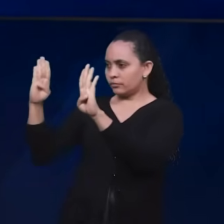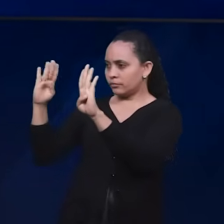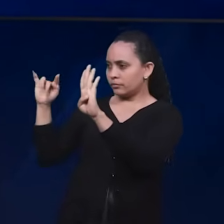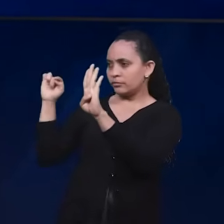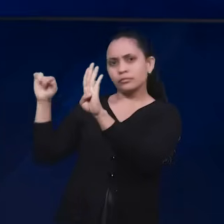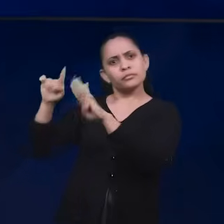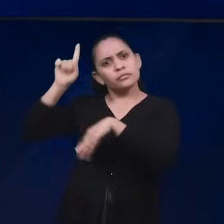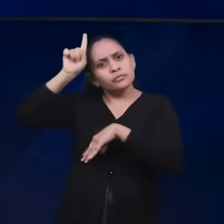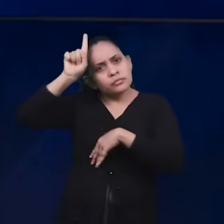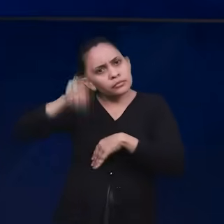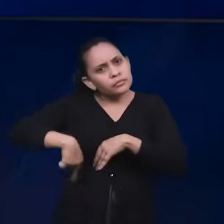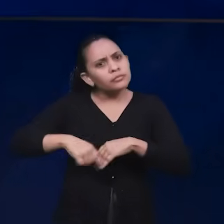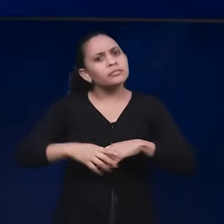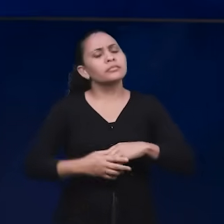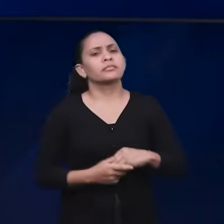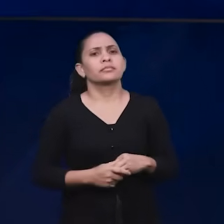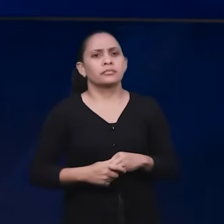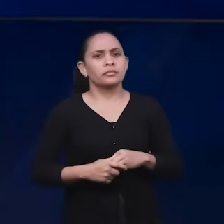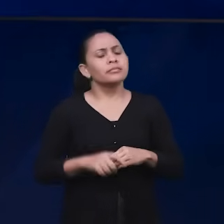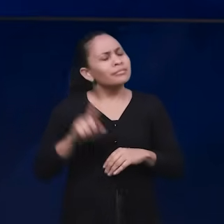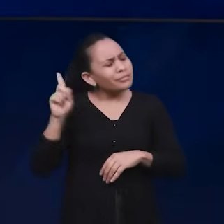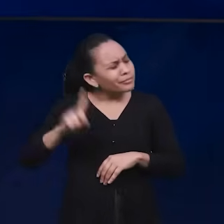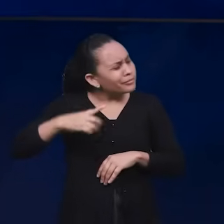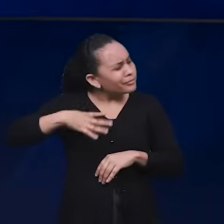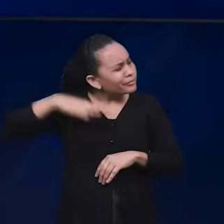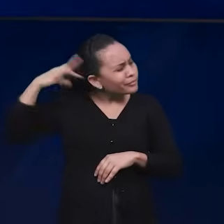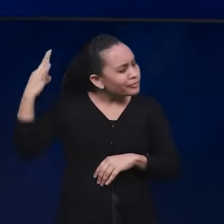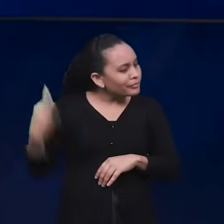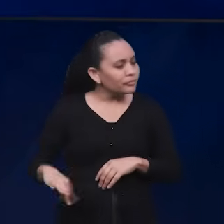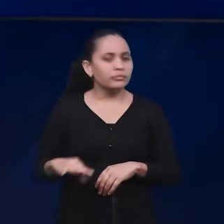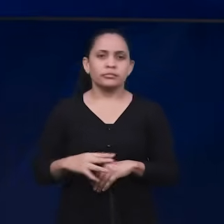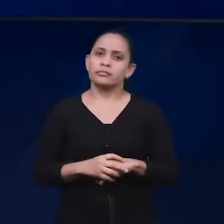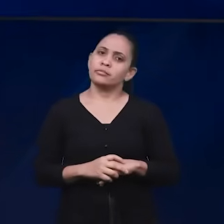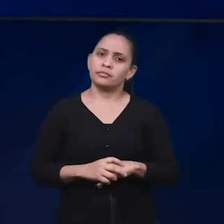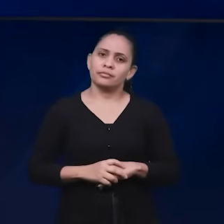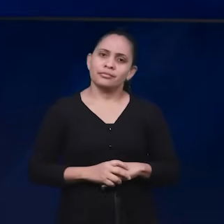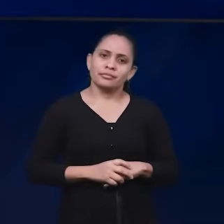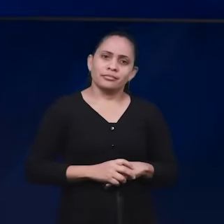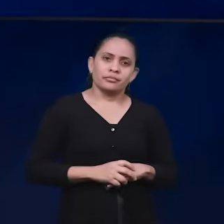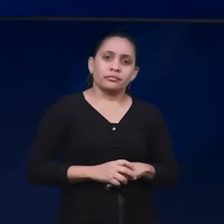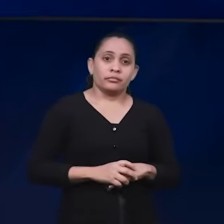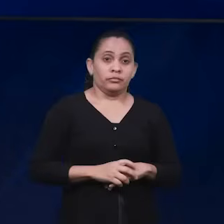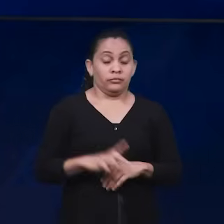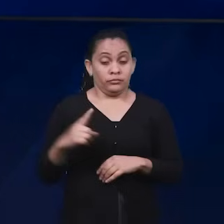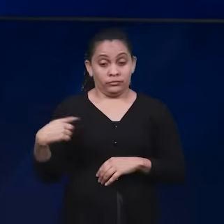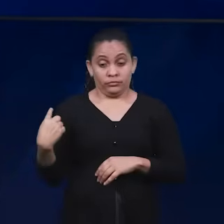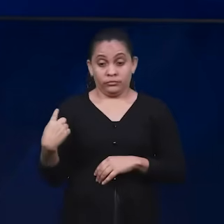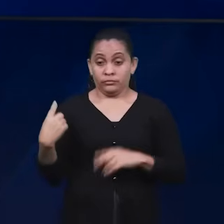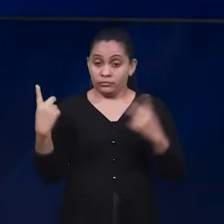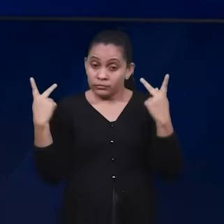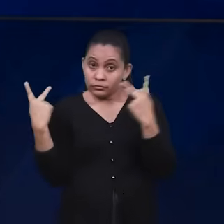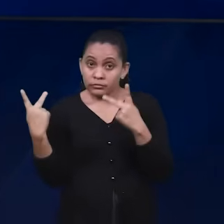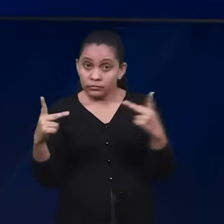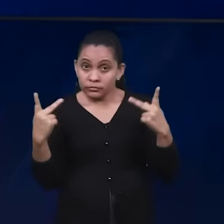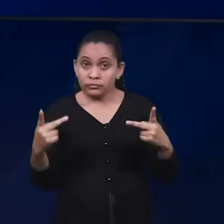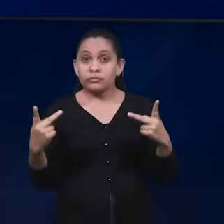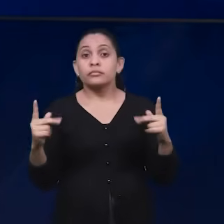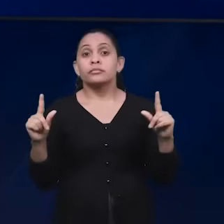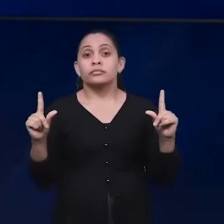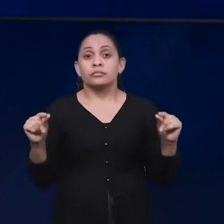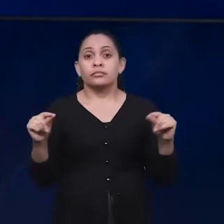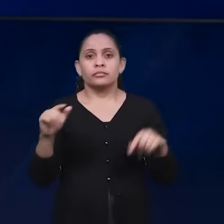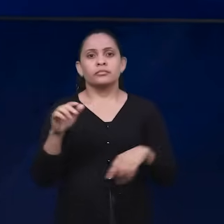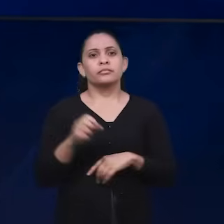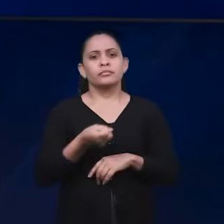da ovelha, e era isso mesmo. Era exatamente isso, porque você pegando